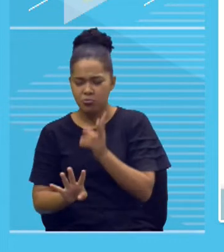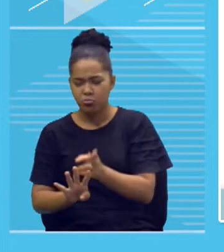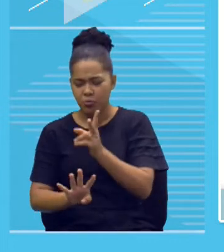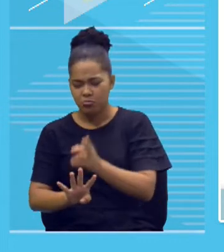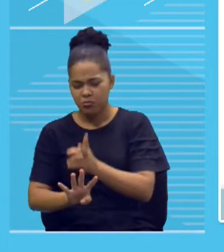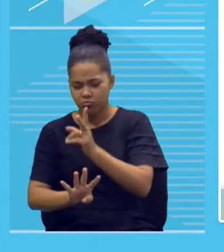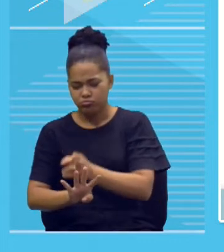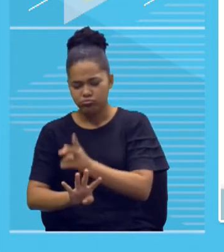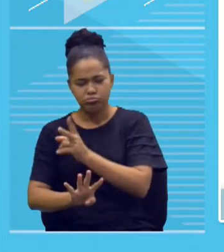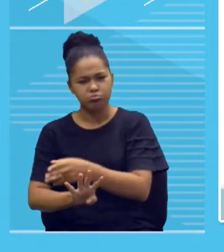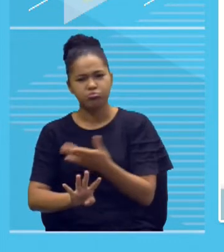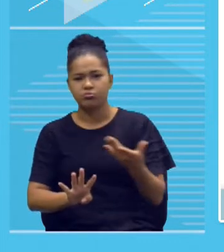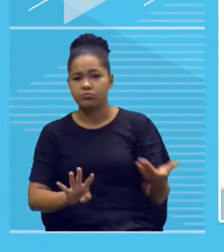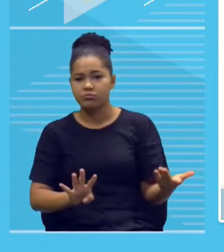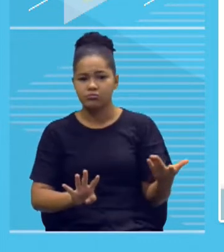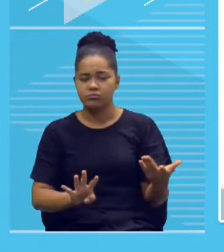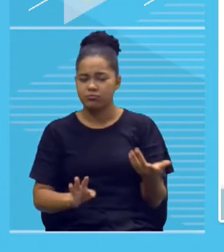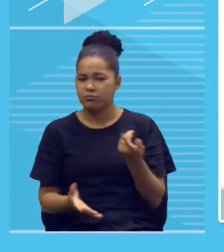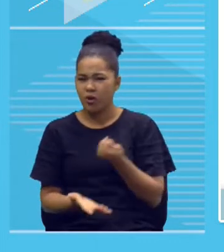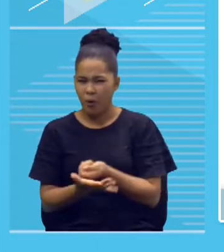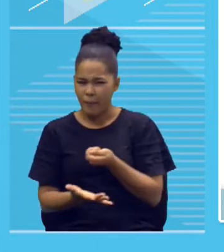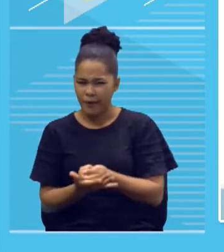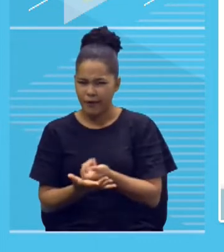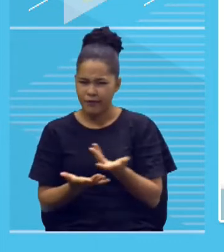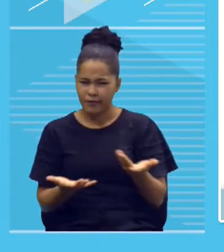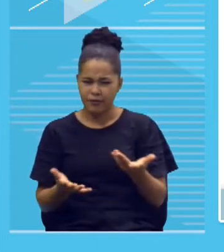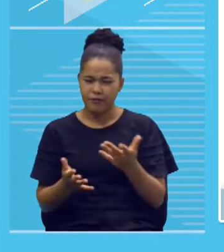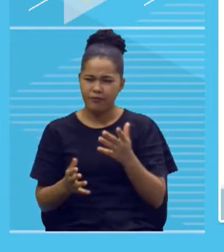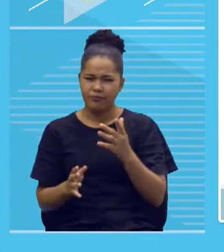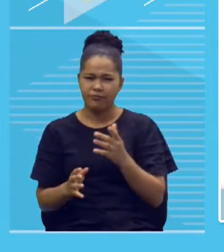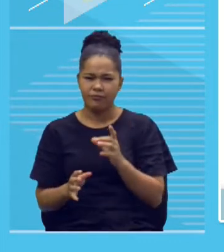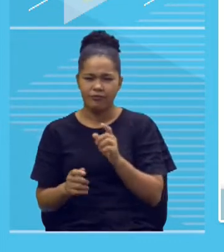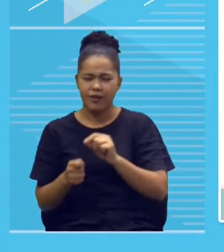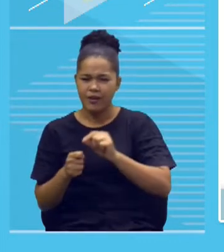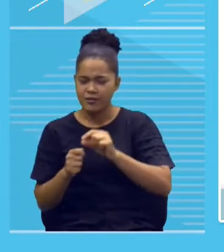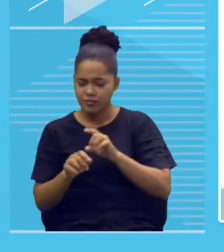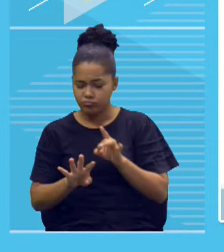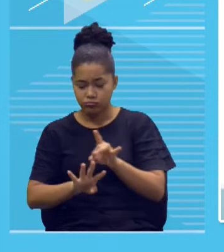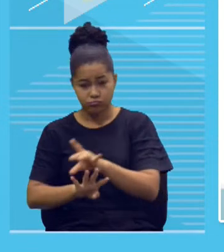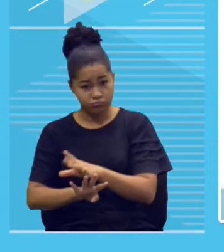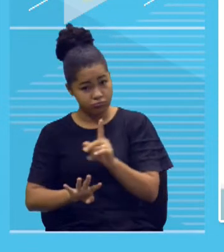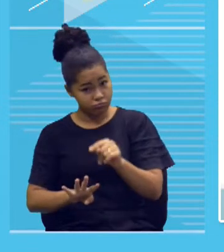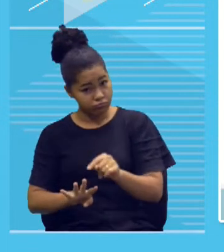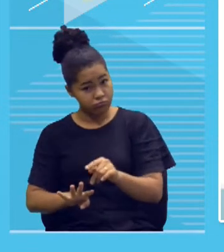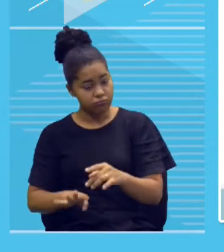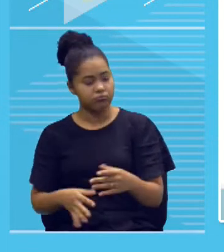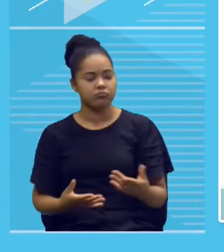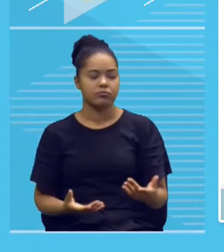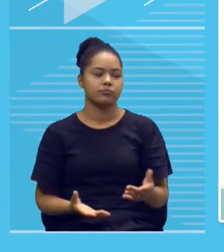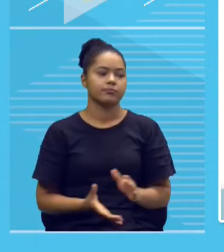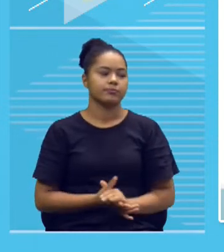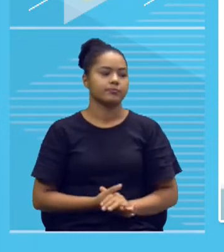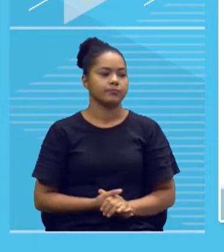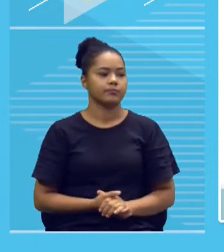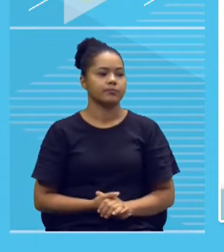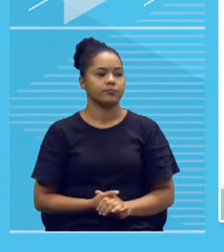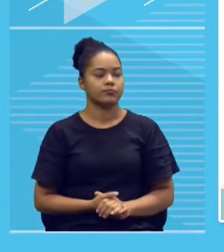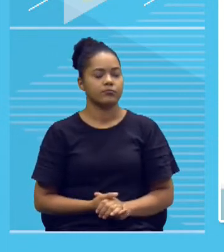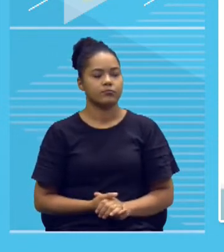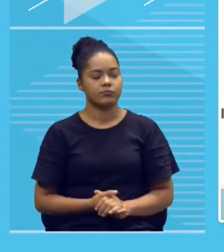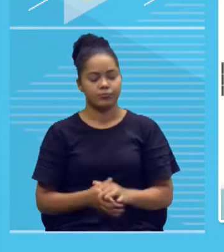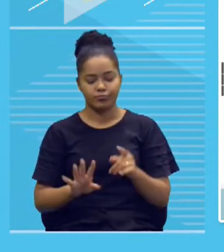terceiro mês novamente aqui no meu cálculo professor e nós vamos ter novamente dois por cento de quanto